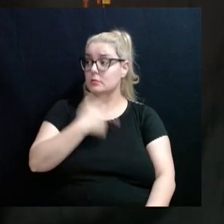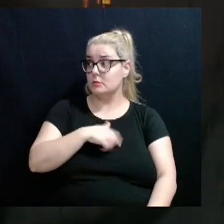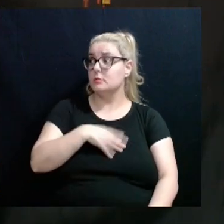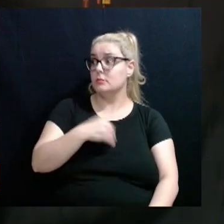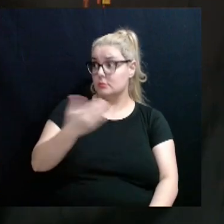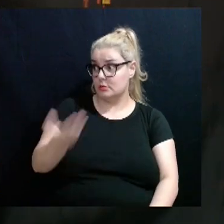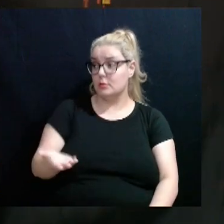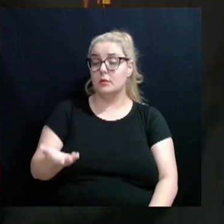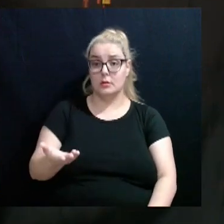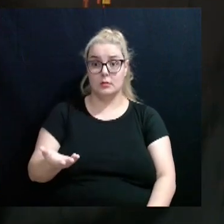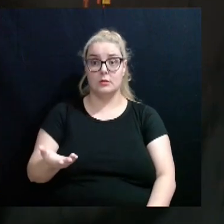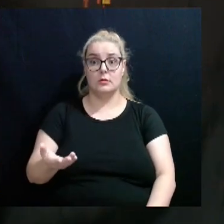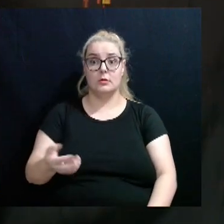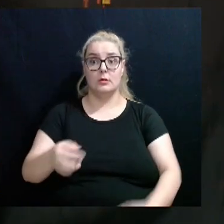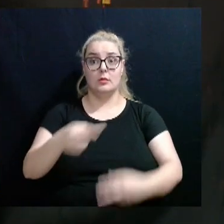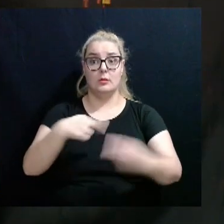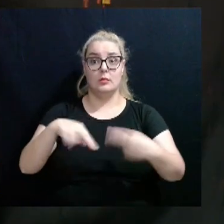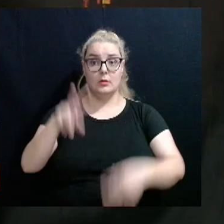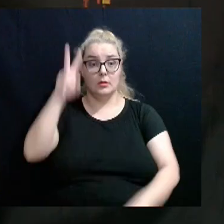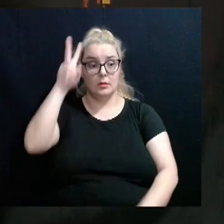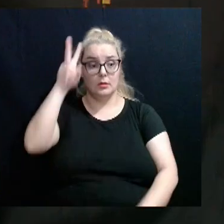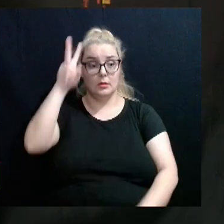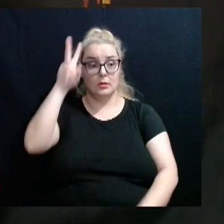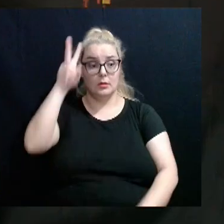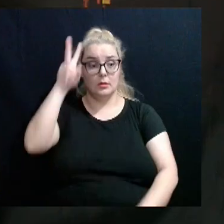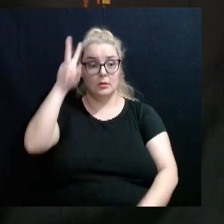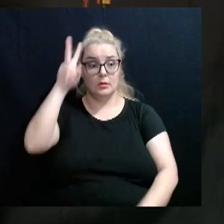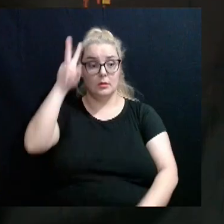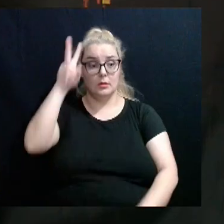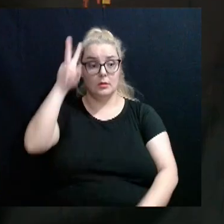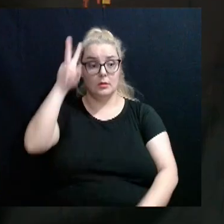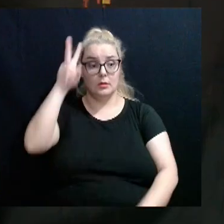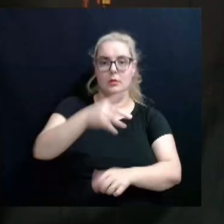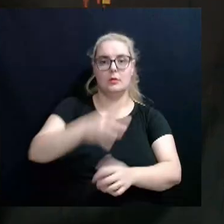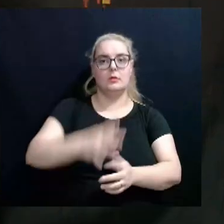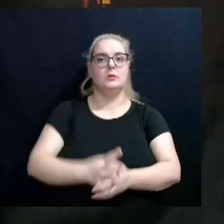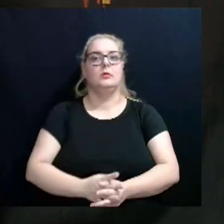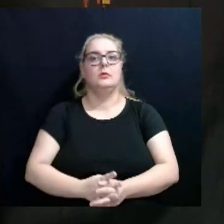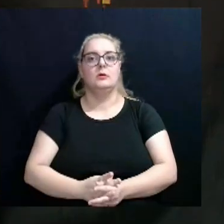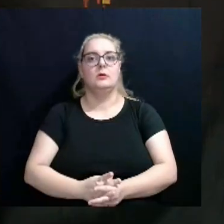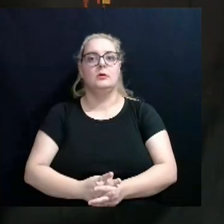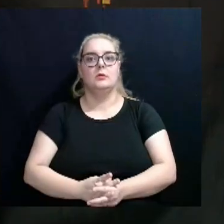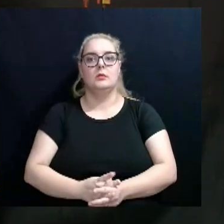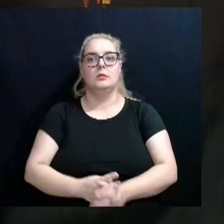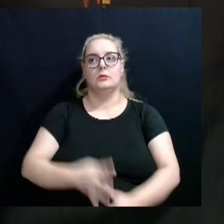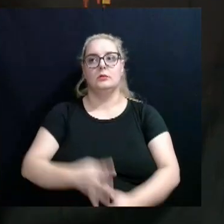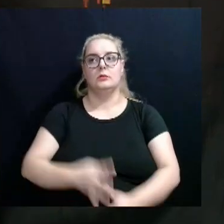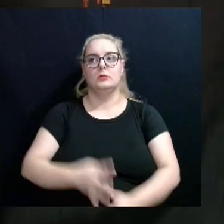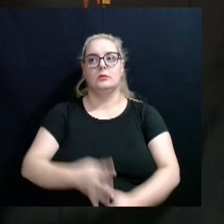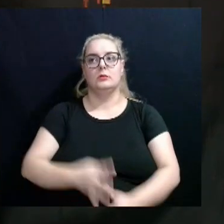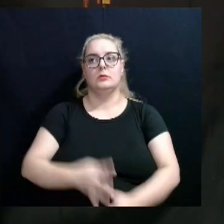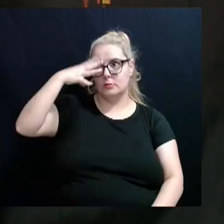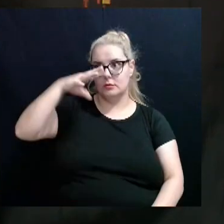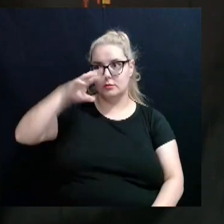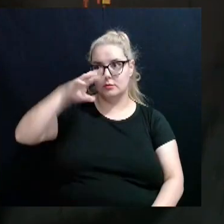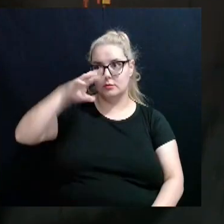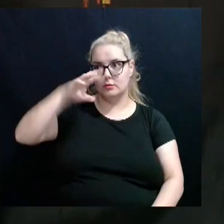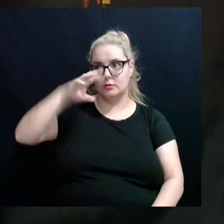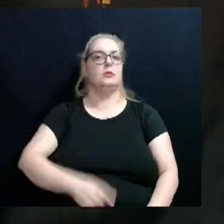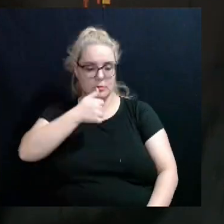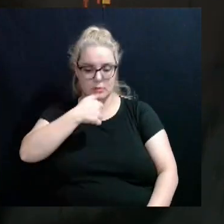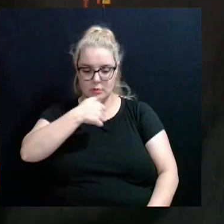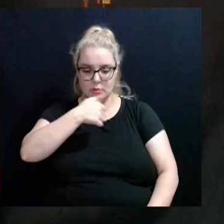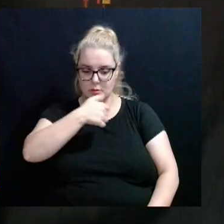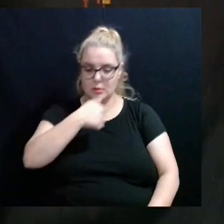essa história, né, da Páscoa, da Quaresma, né, a Sexta-feira Santa. Então, acho que